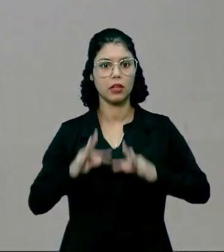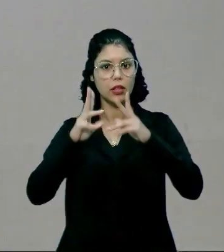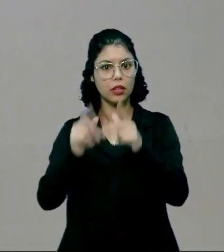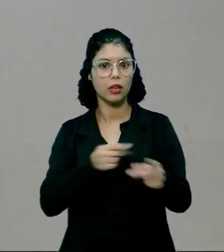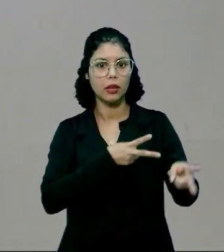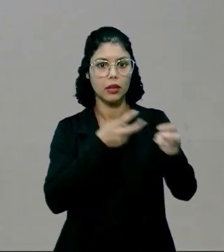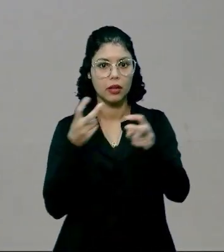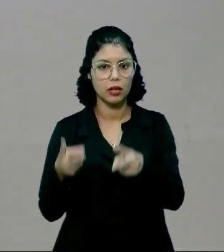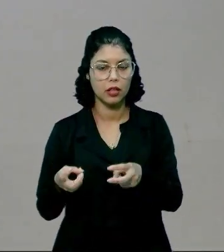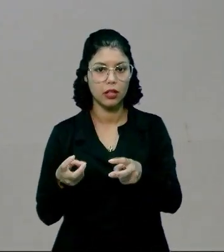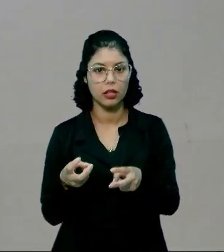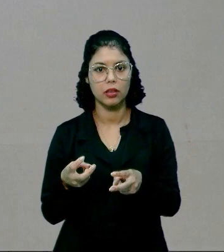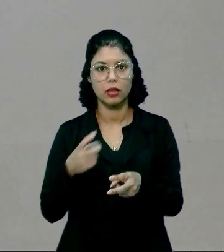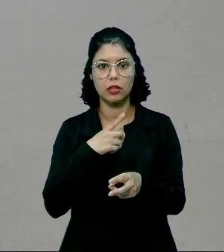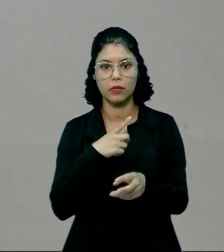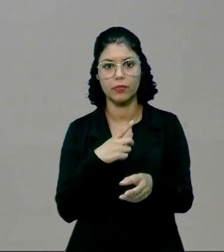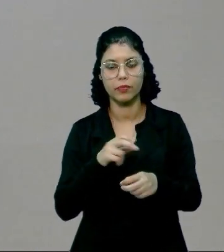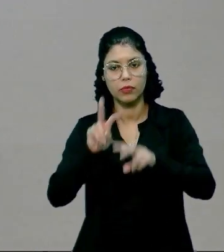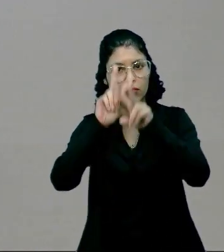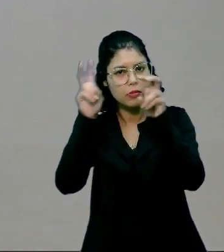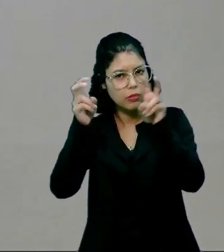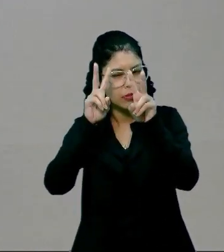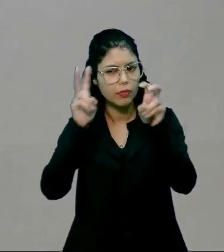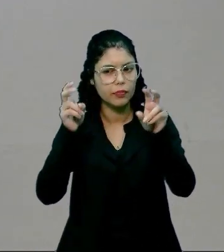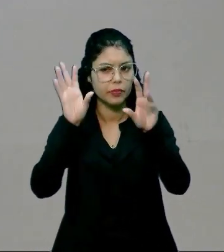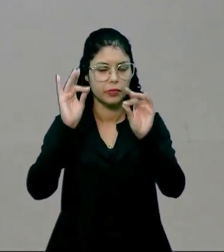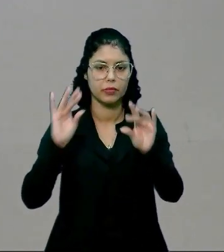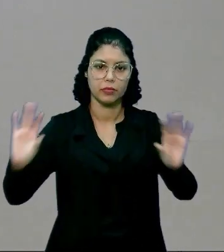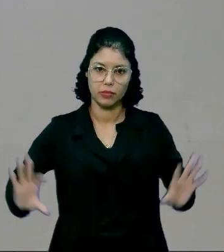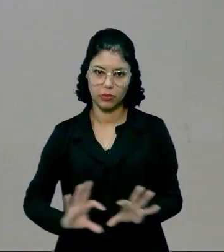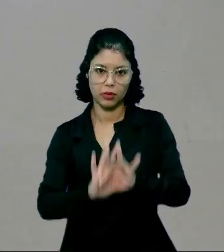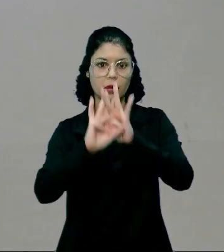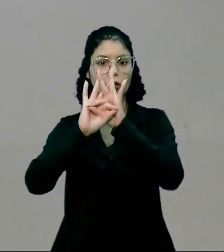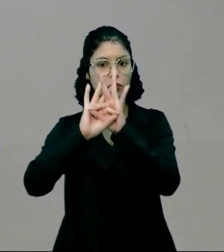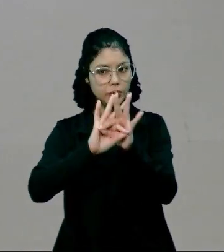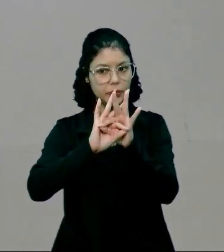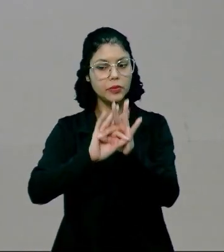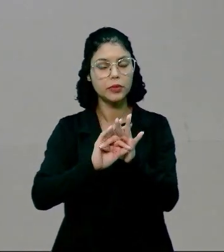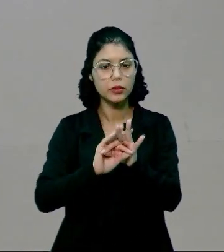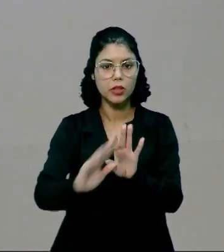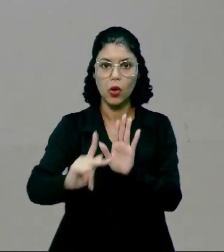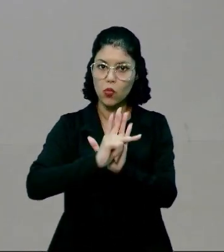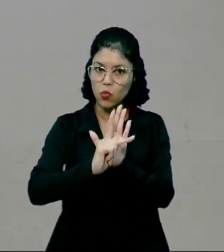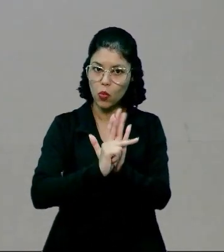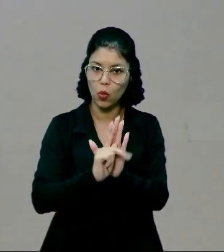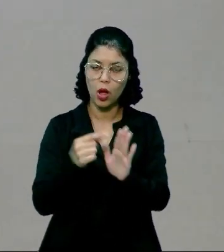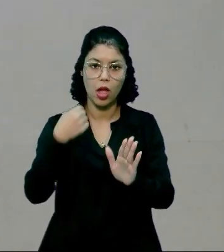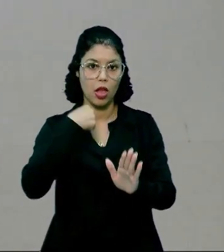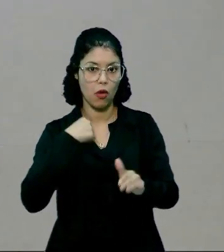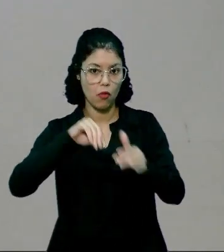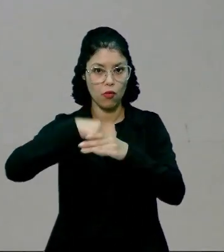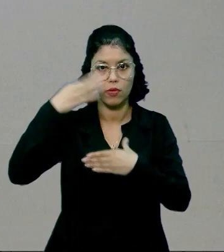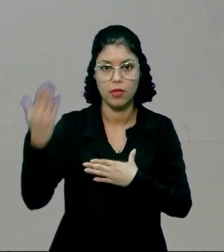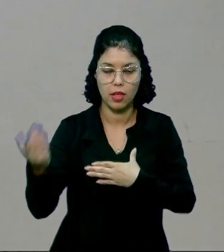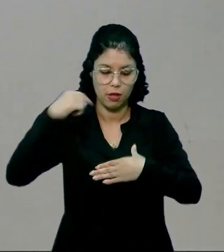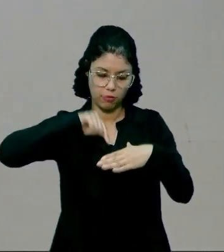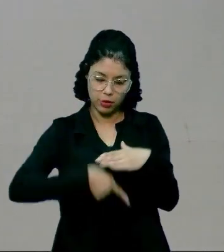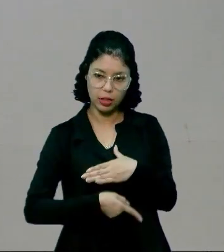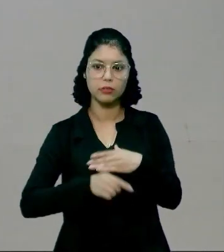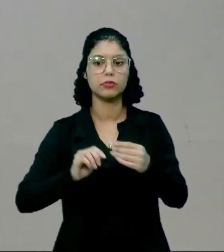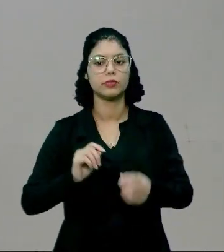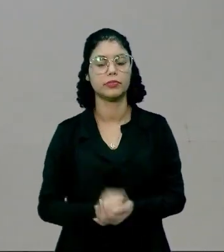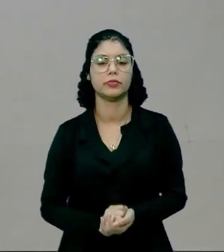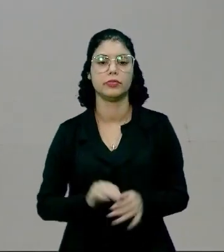Então, observa aí que eu tenho uma relação em que ele estabelece o eu fora e o eu